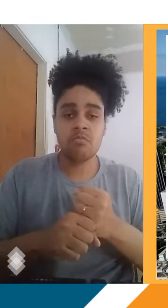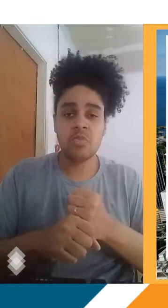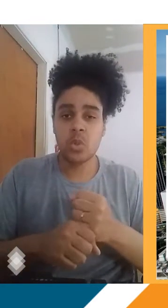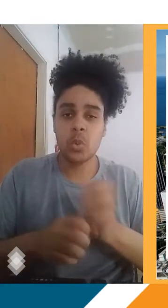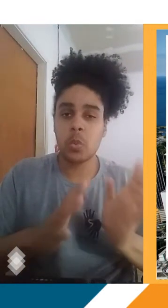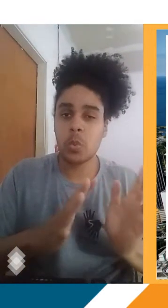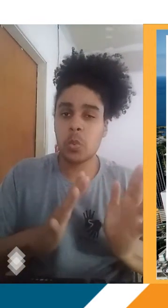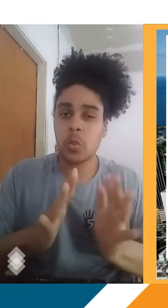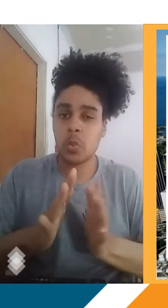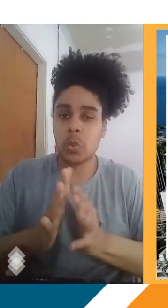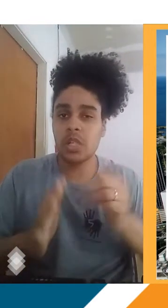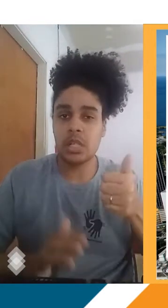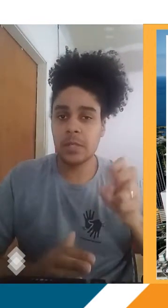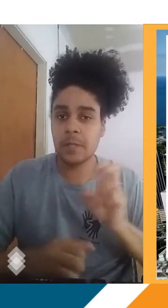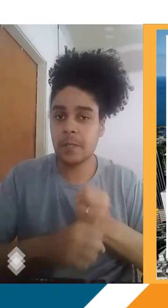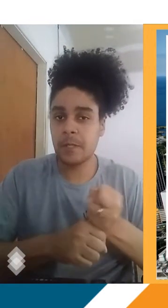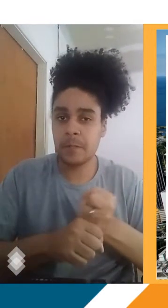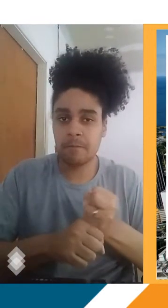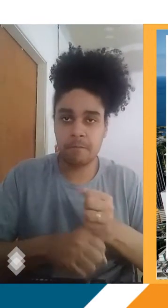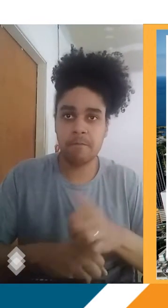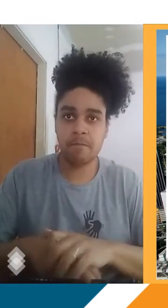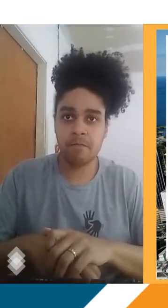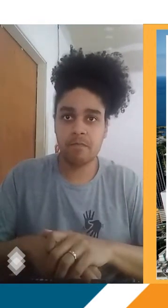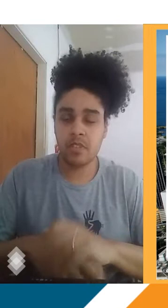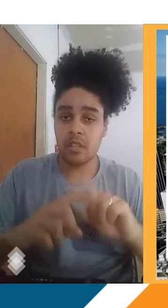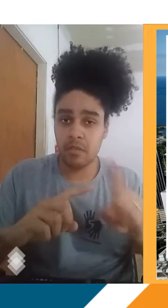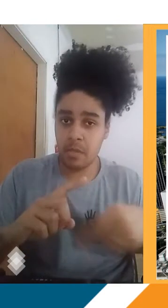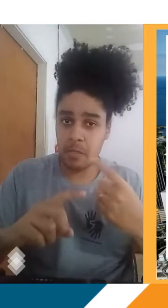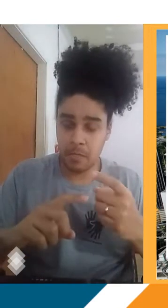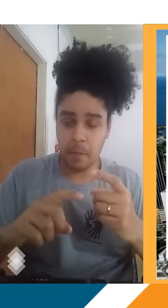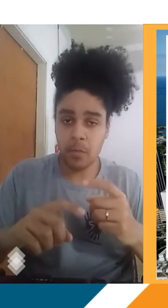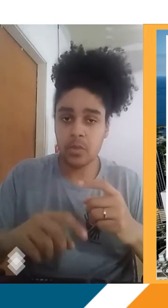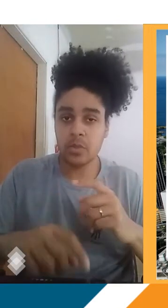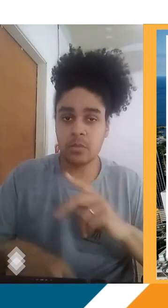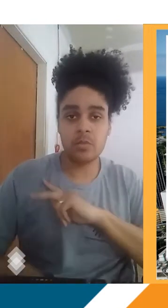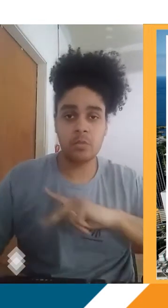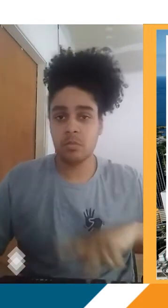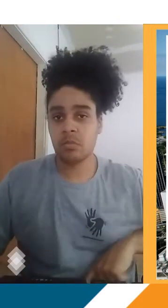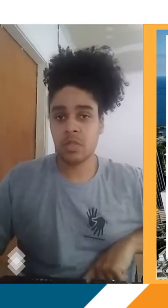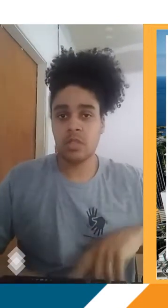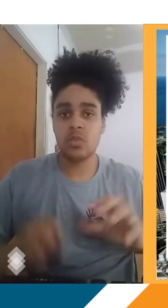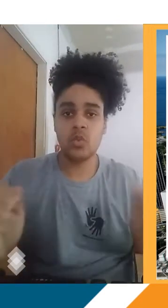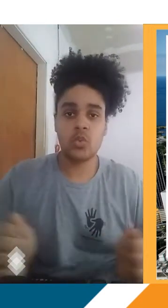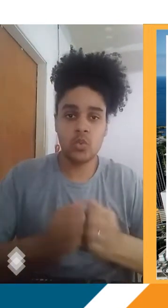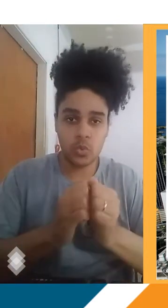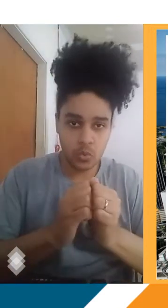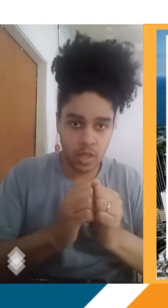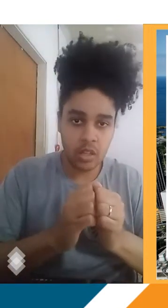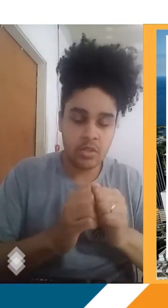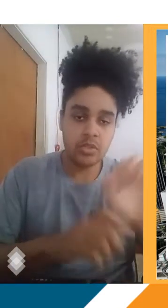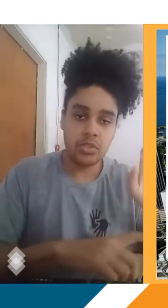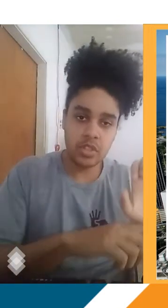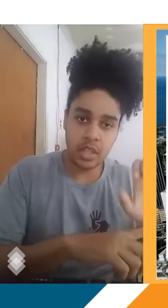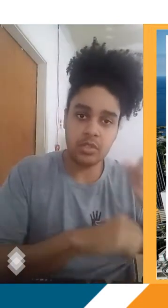a 1975. Logo depois, em 75, o presidente Ernesto Geisel, ele funde os dois